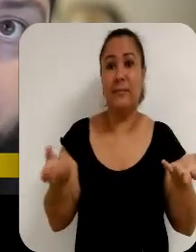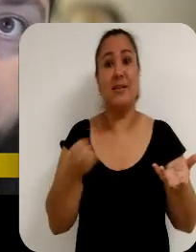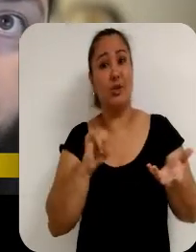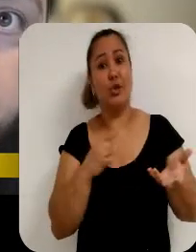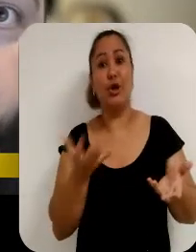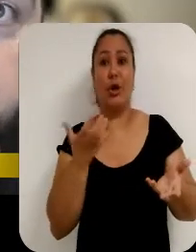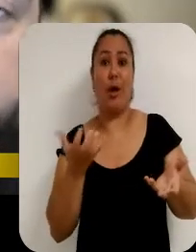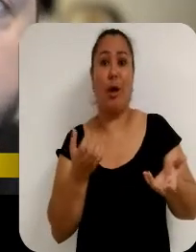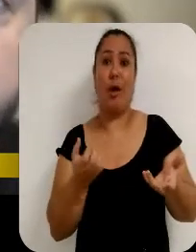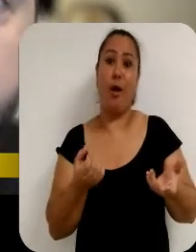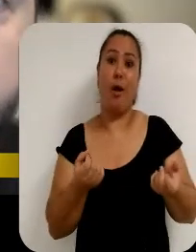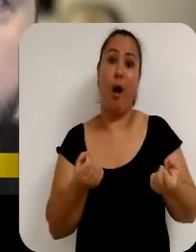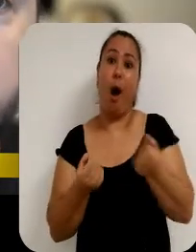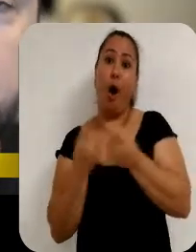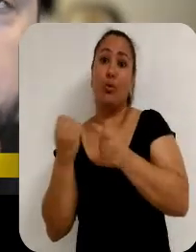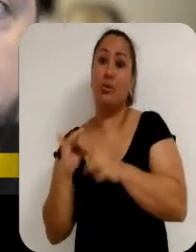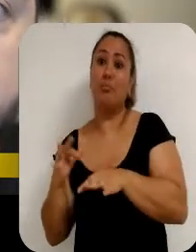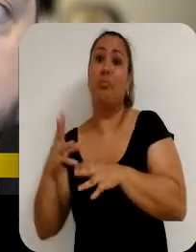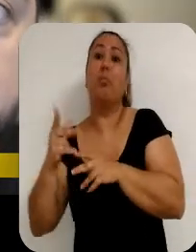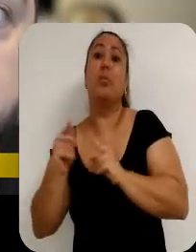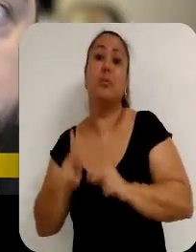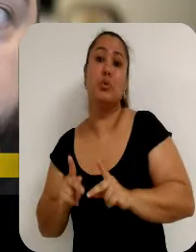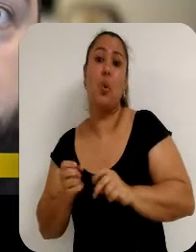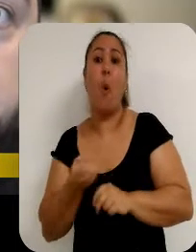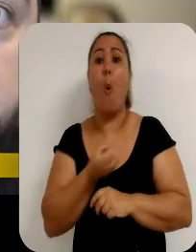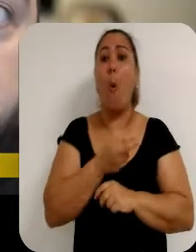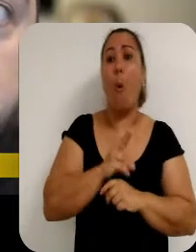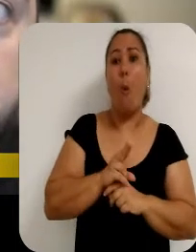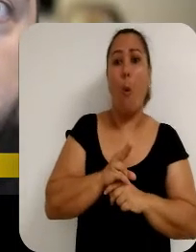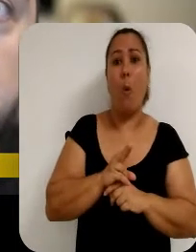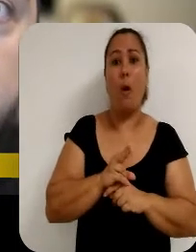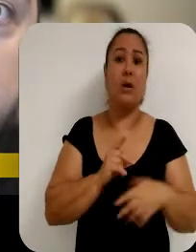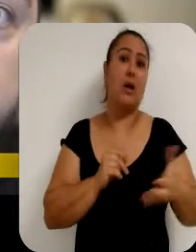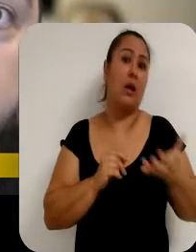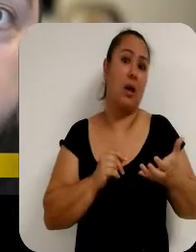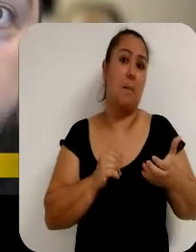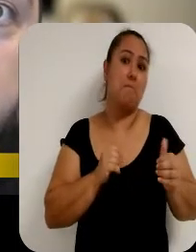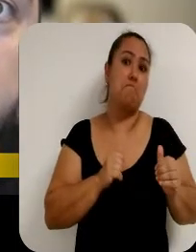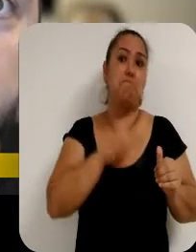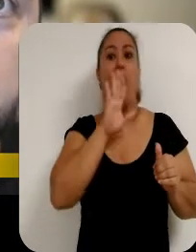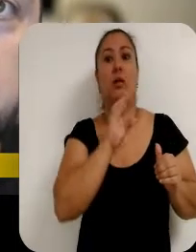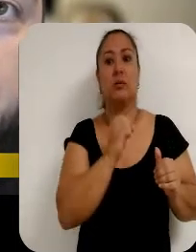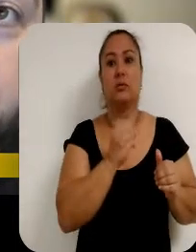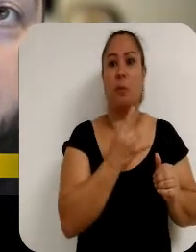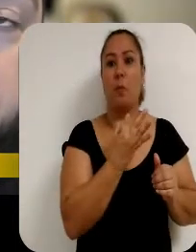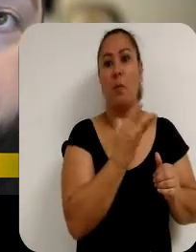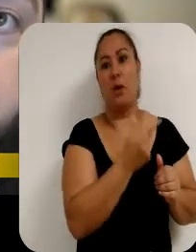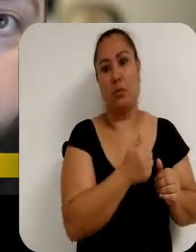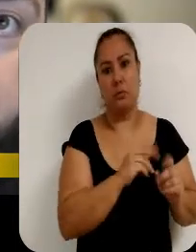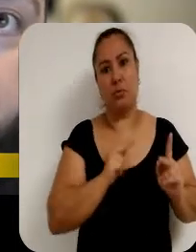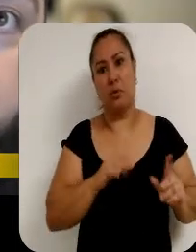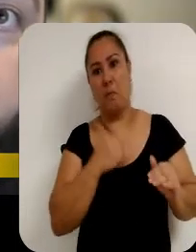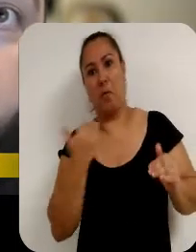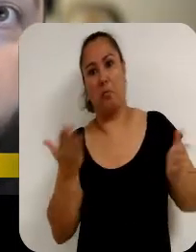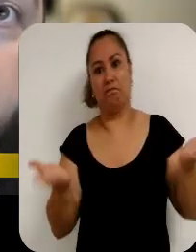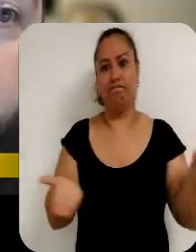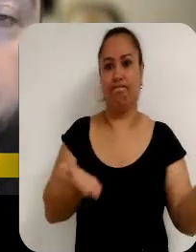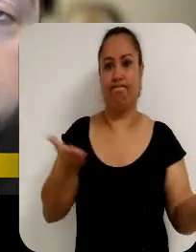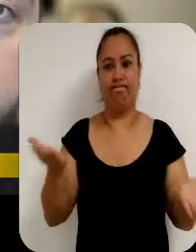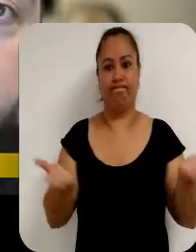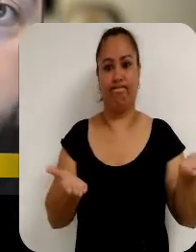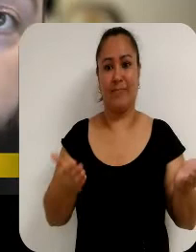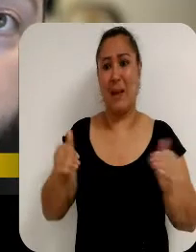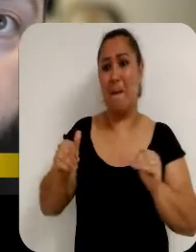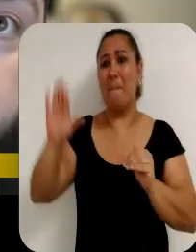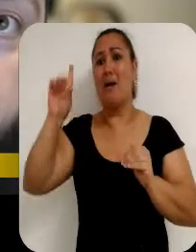pessoas ou se a gente quer mais de 1 milhão de pessoas morrendo. Mais de 1 milhão de pessoas morrendo é a